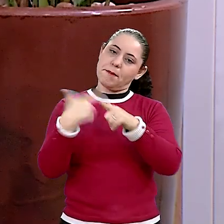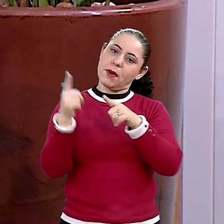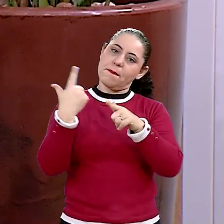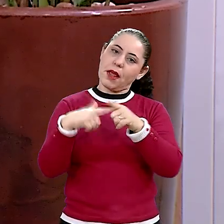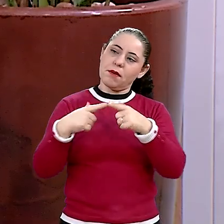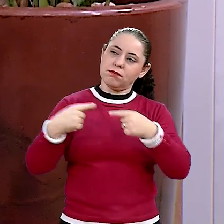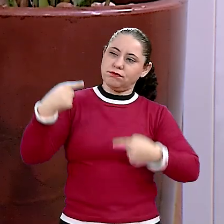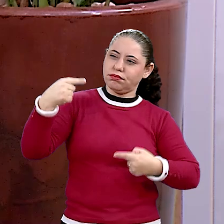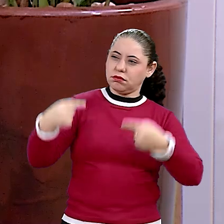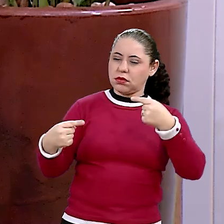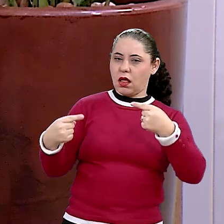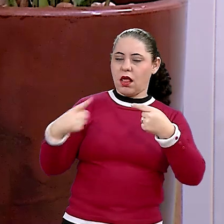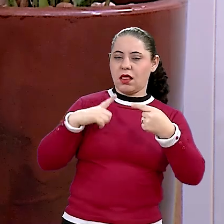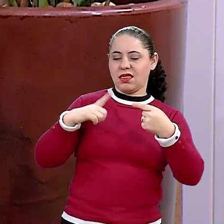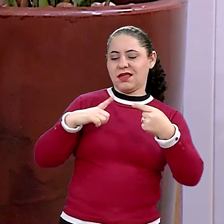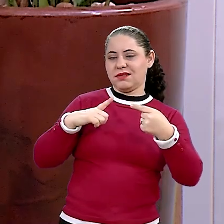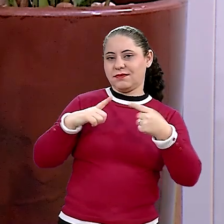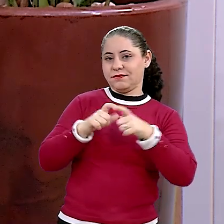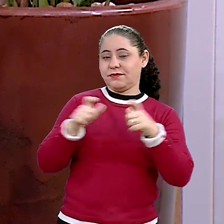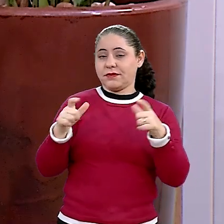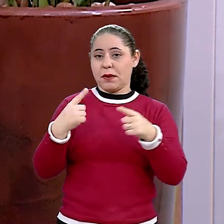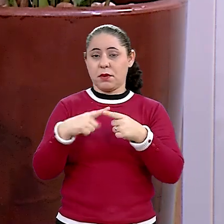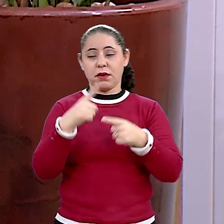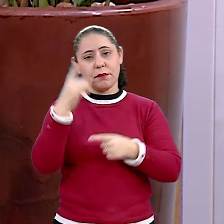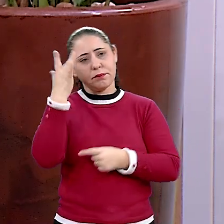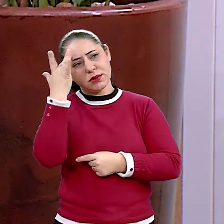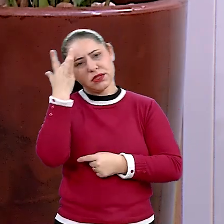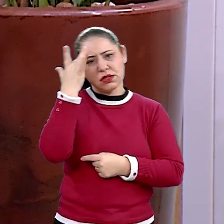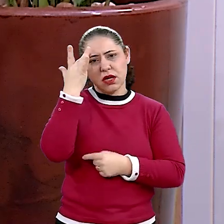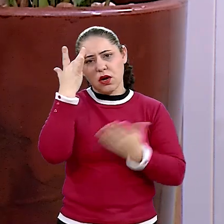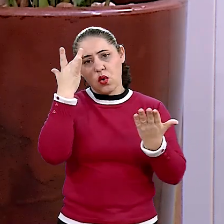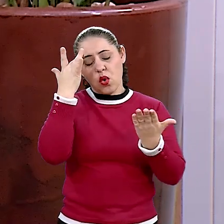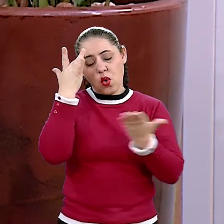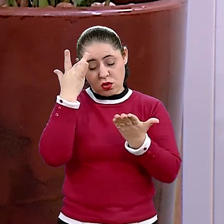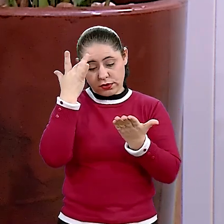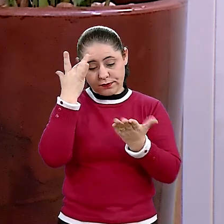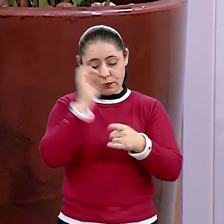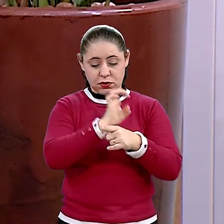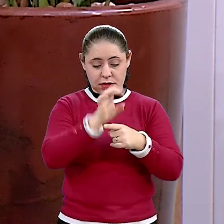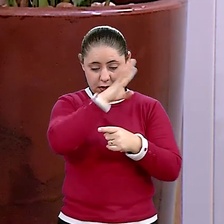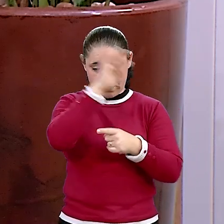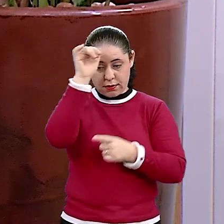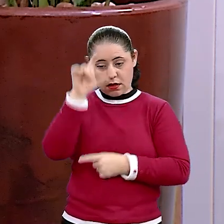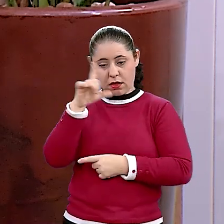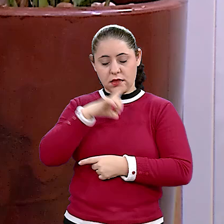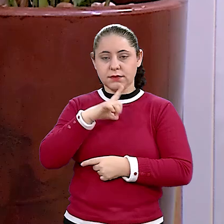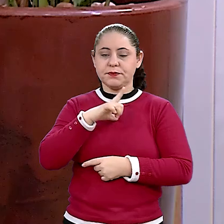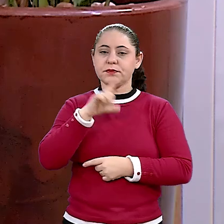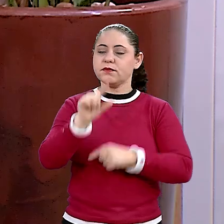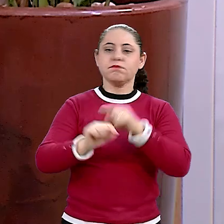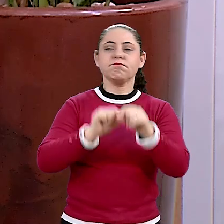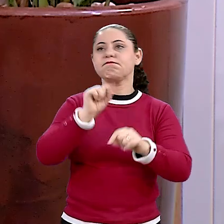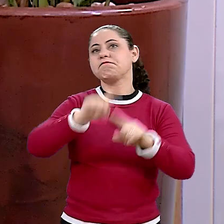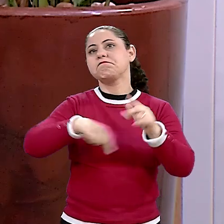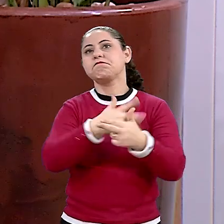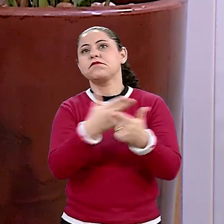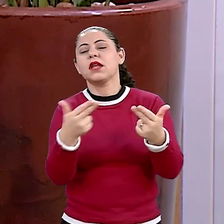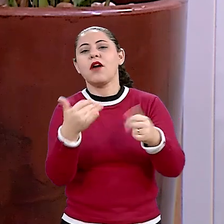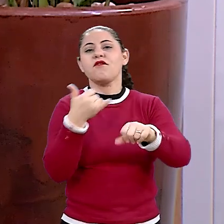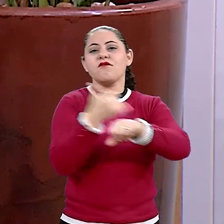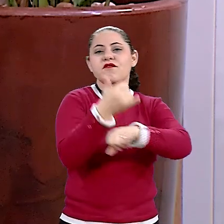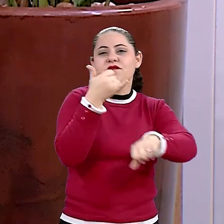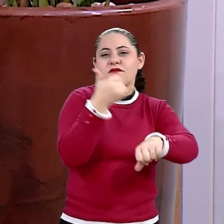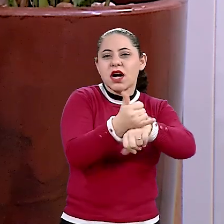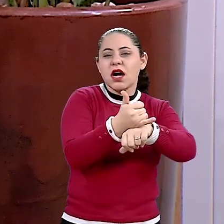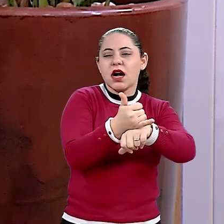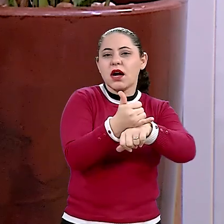de competitividade muito grande, porque você imagina que no caso do Mato Grosso do Sul, você pega o nosso produto, como por exemplo o minério